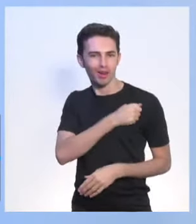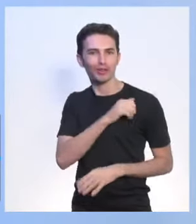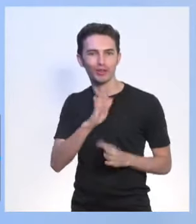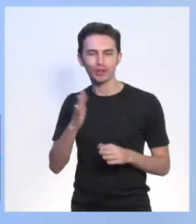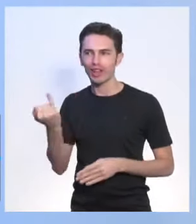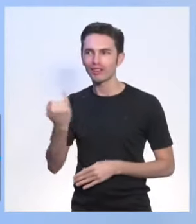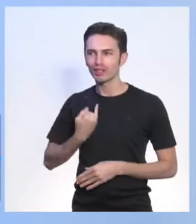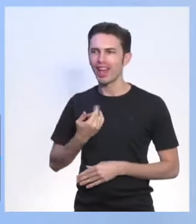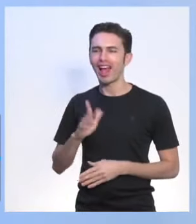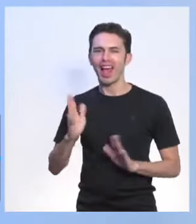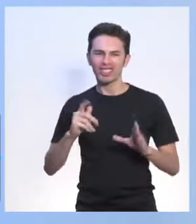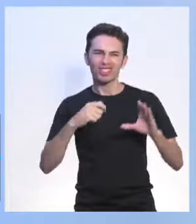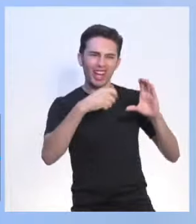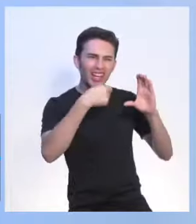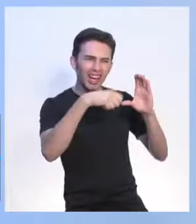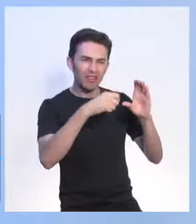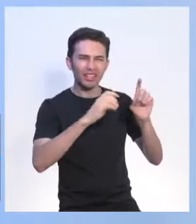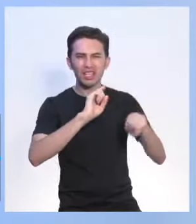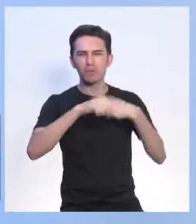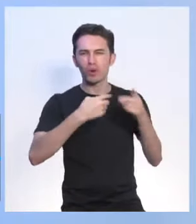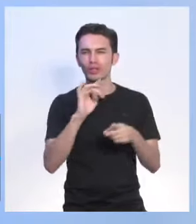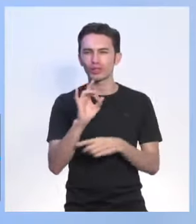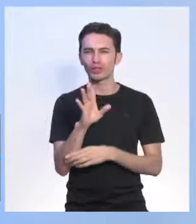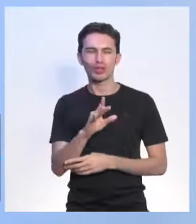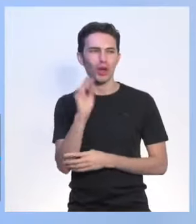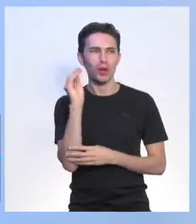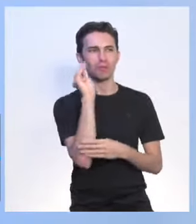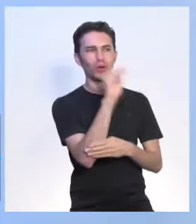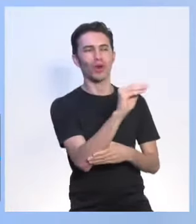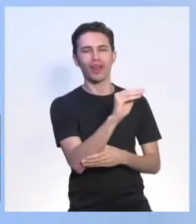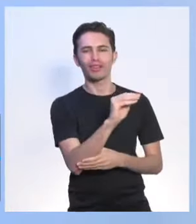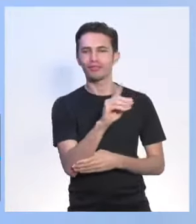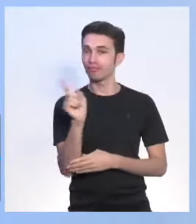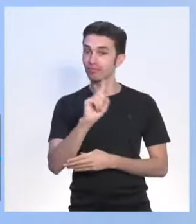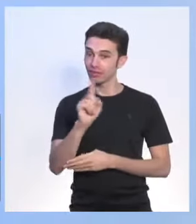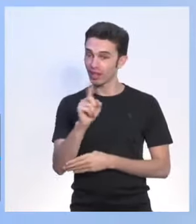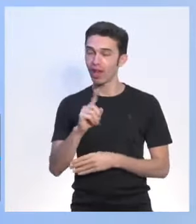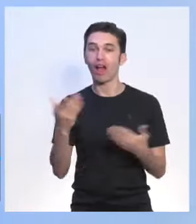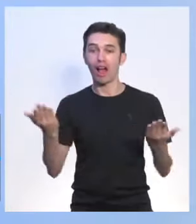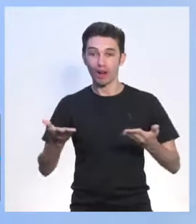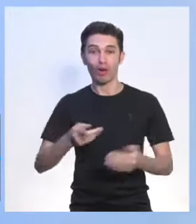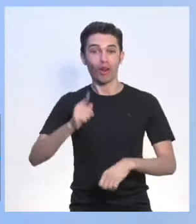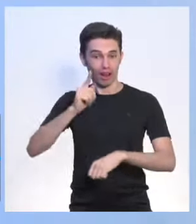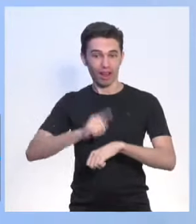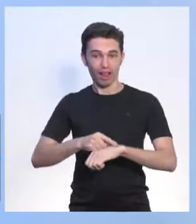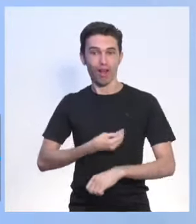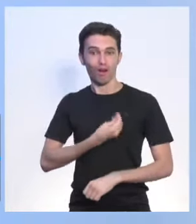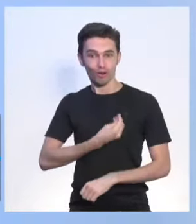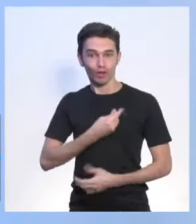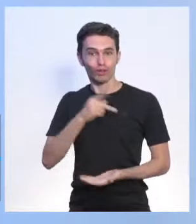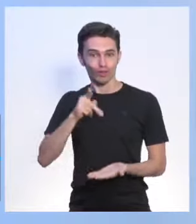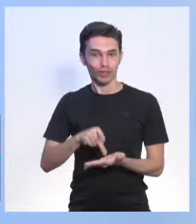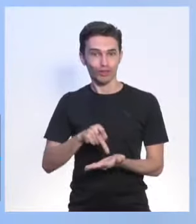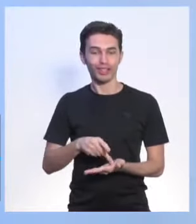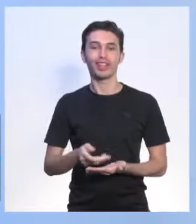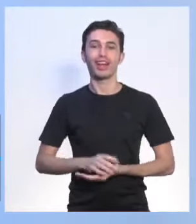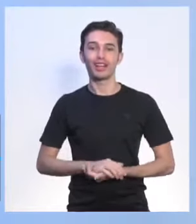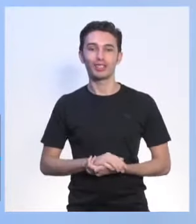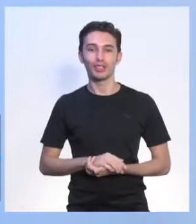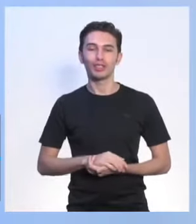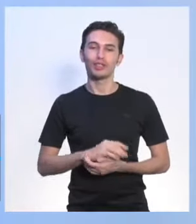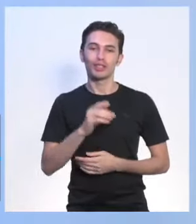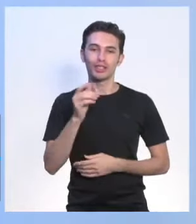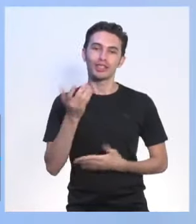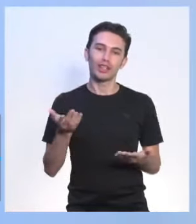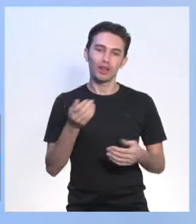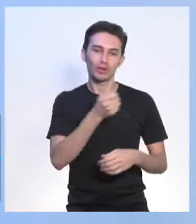são gravadas, depois eles Ah. colocam lá para a gente. Falei, gente, a aula não é gravada, não. A aula está acontecendo aqui ao vivo e a cores para vocês. Tanto é que